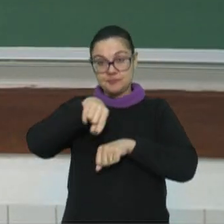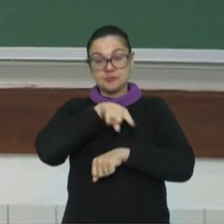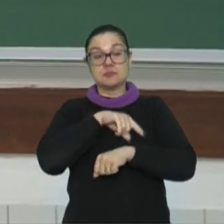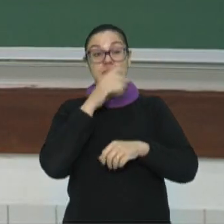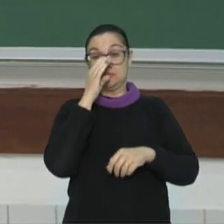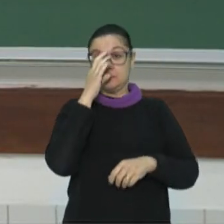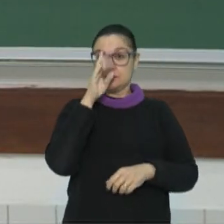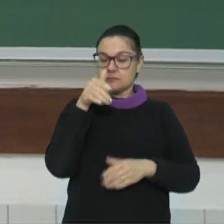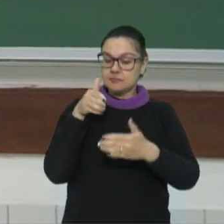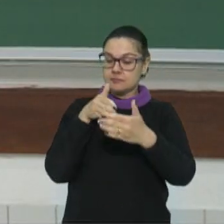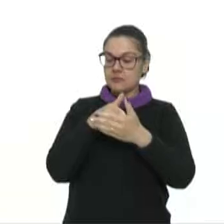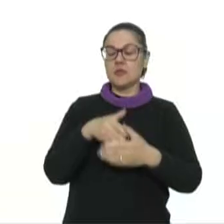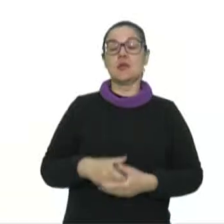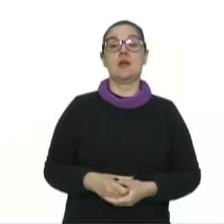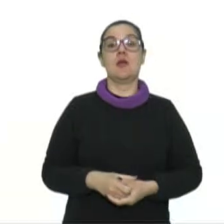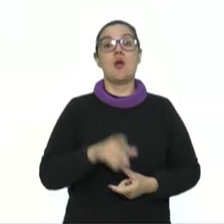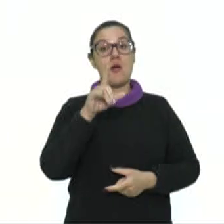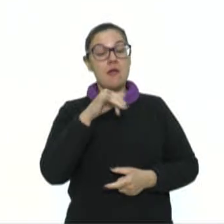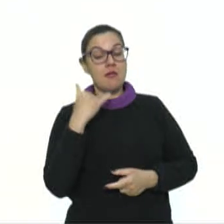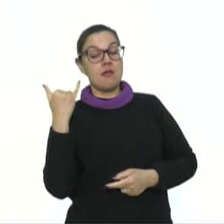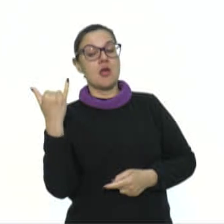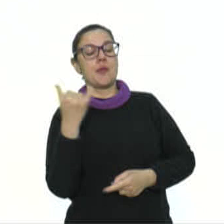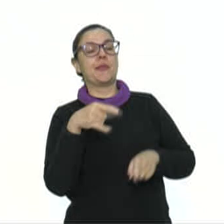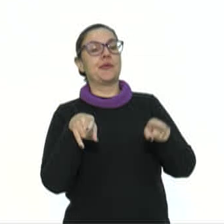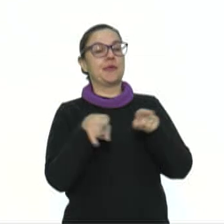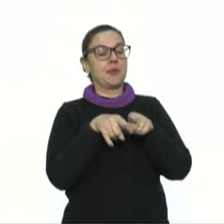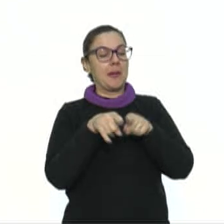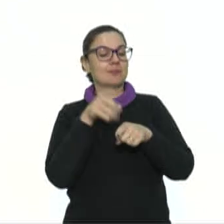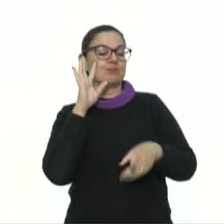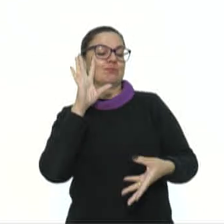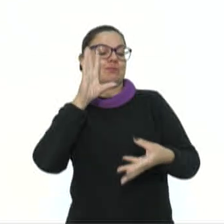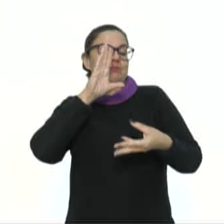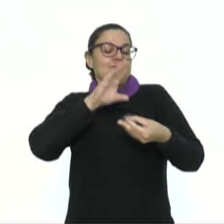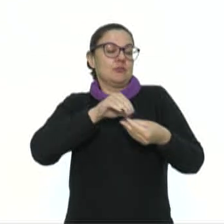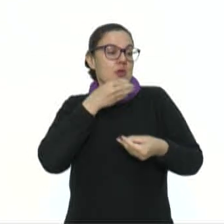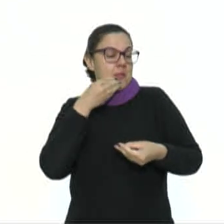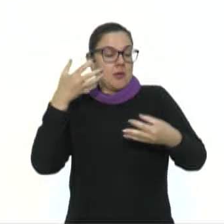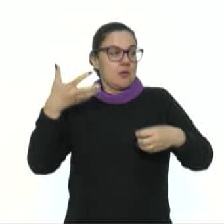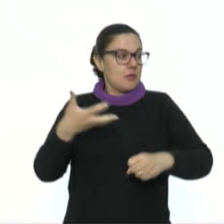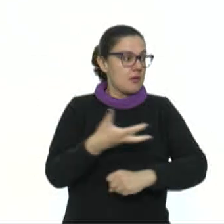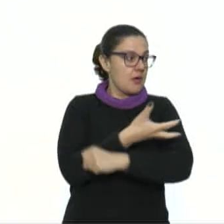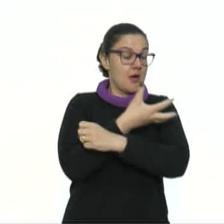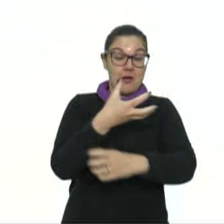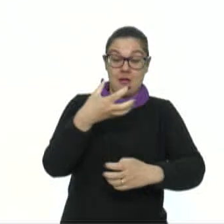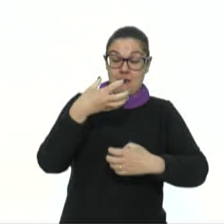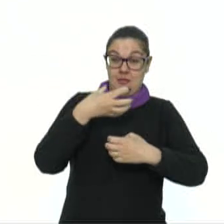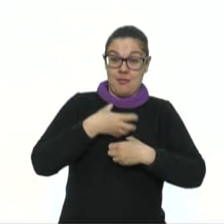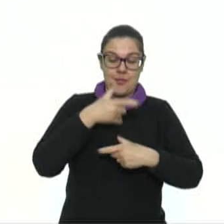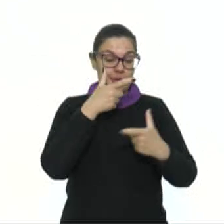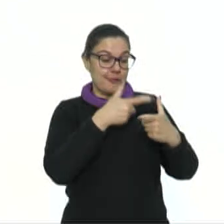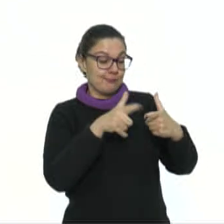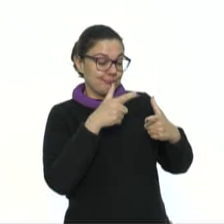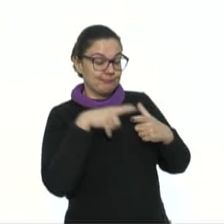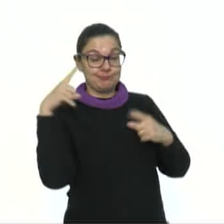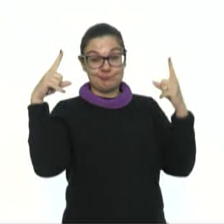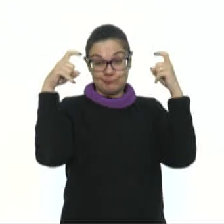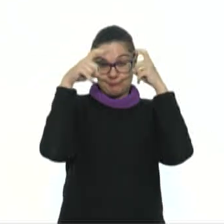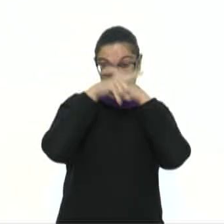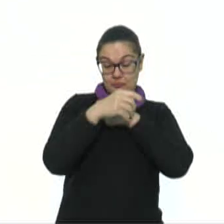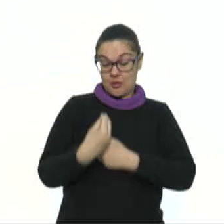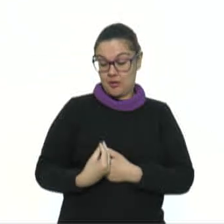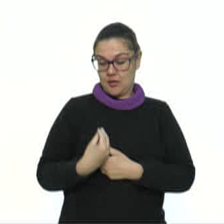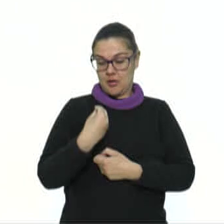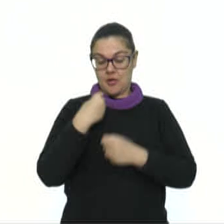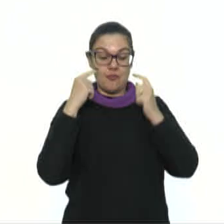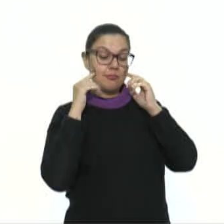Dar limite. 12. É importante buscar compreender melhor as emoções diante das dificuldades da vida e buscar olhar por